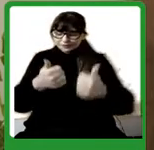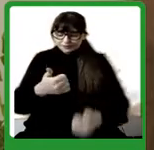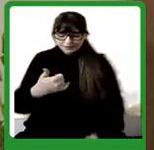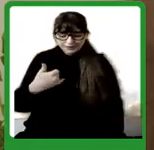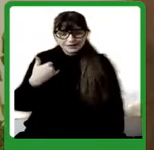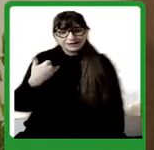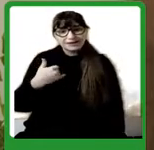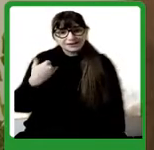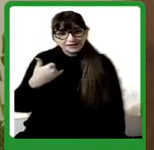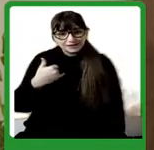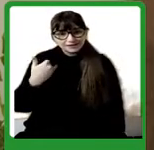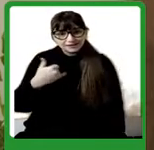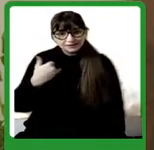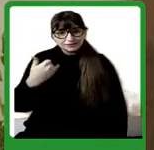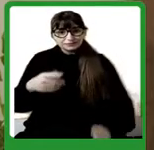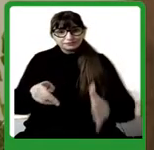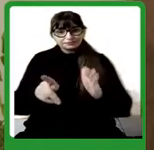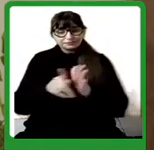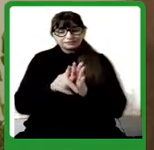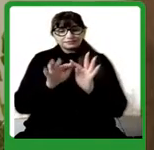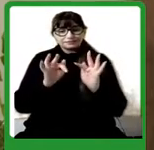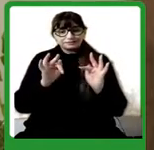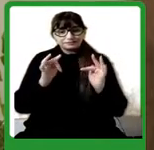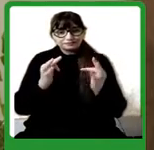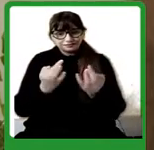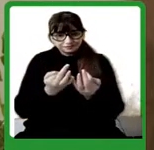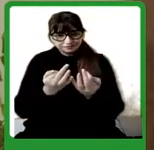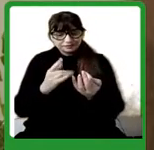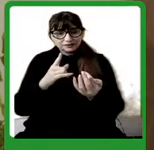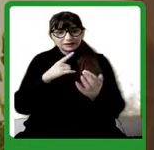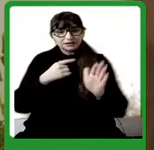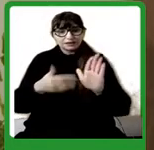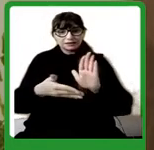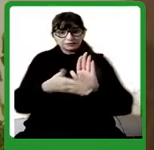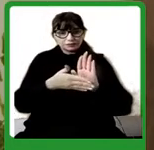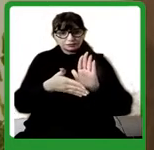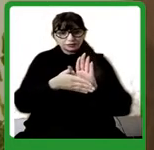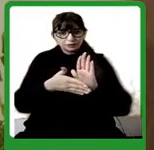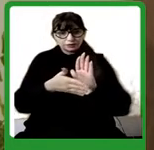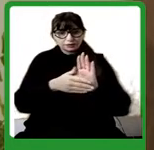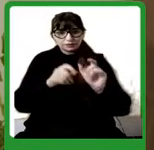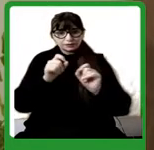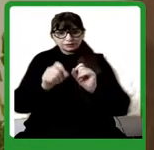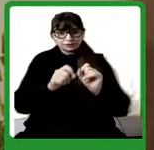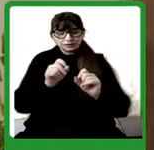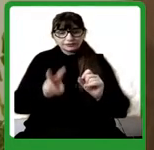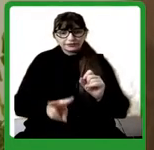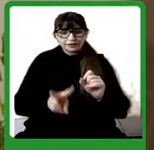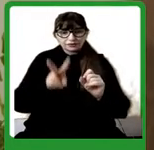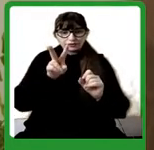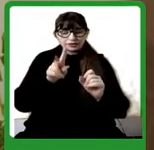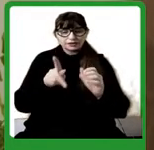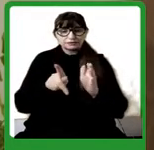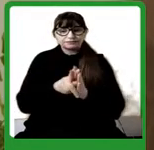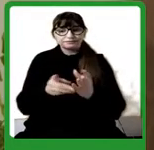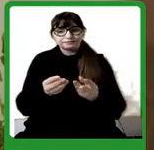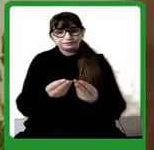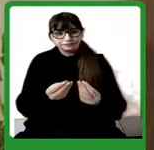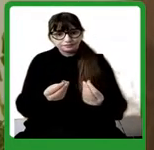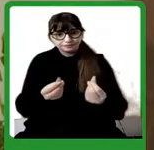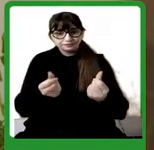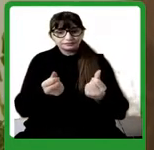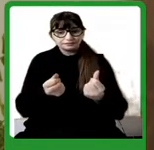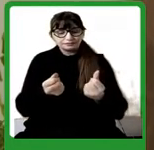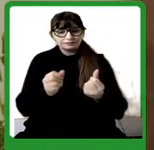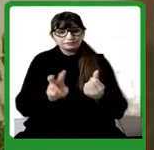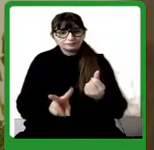programa direcionado para a família, que tem como propósito valorizar a essência, valorizar